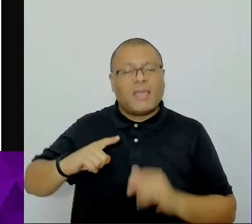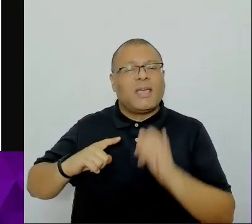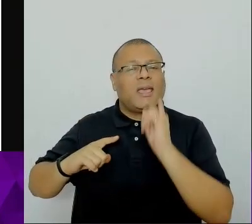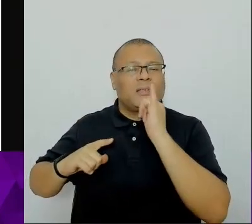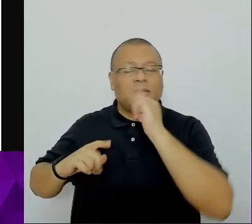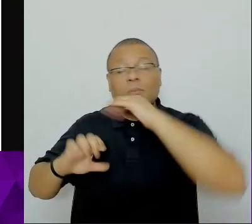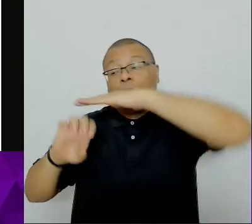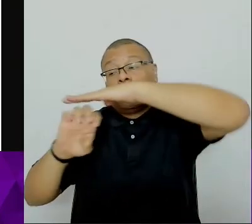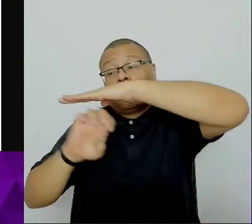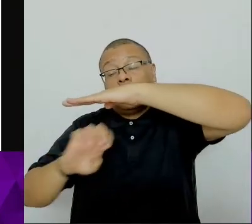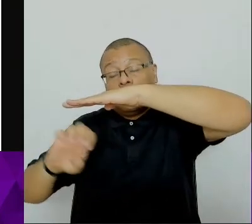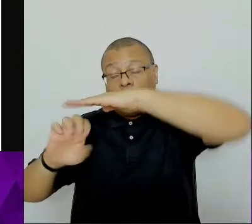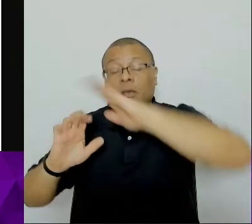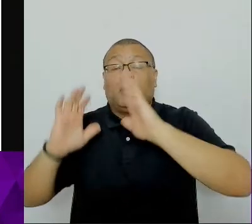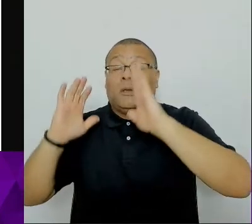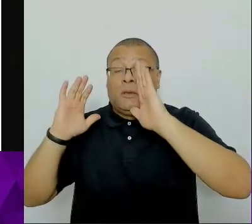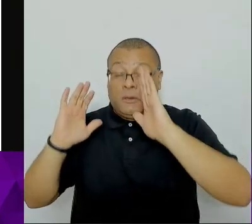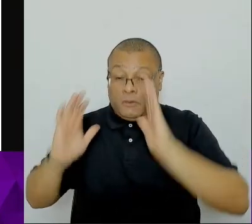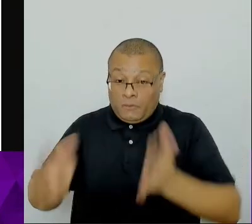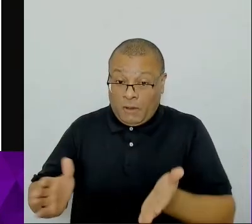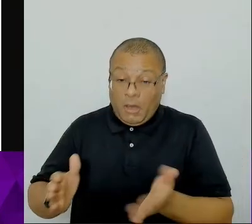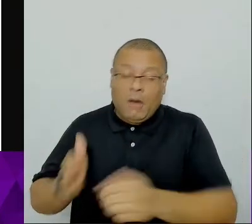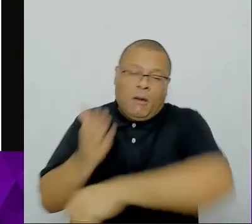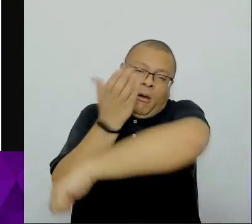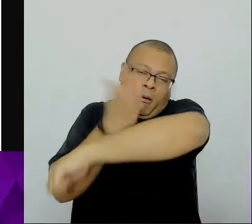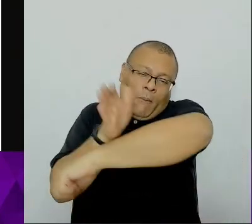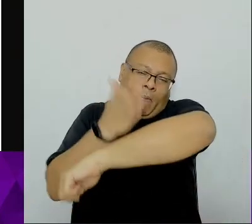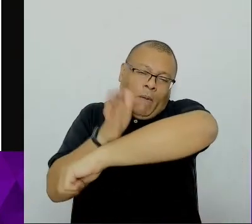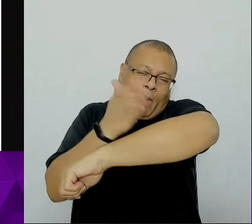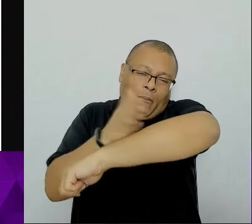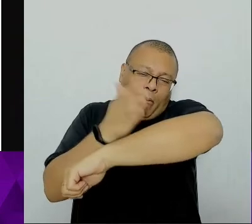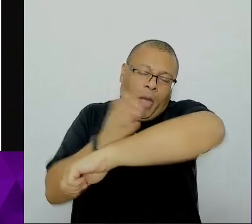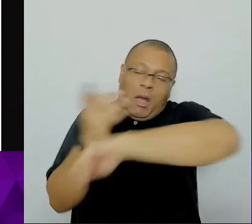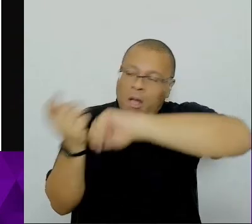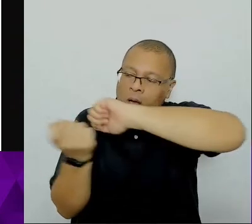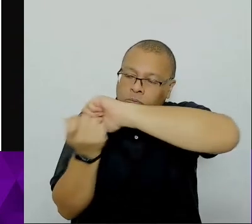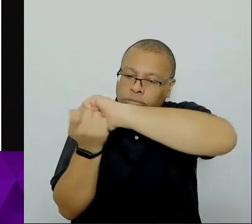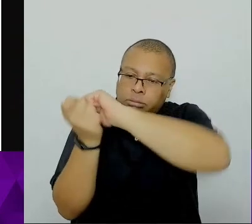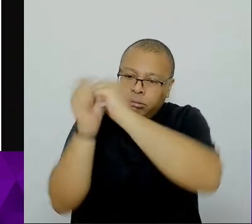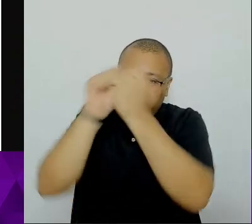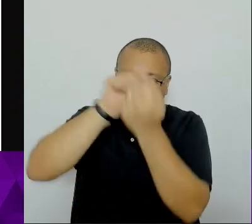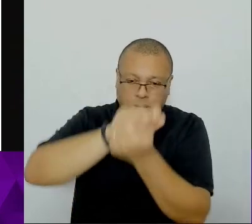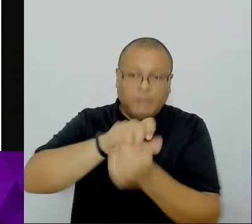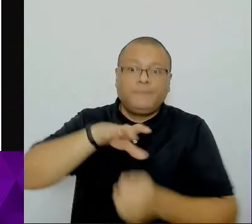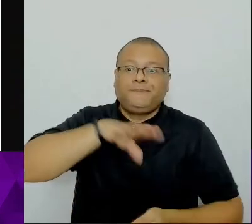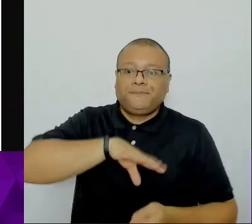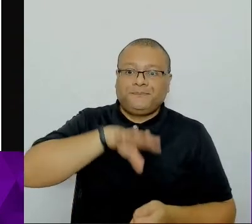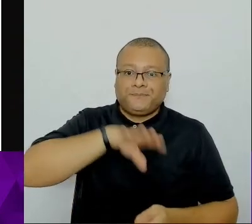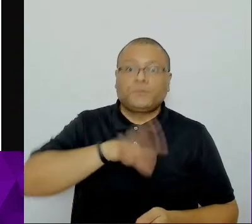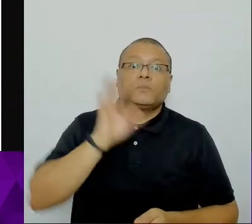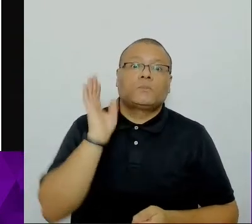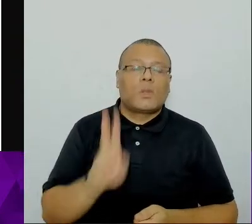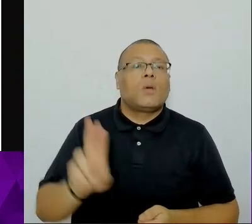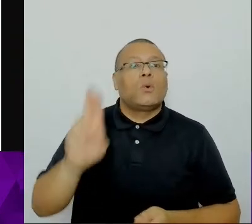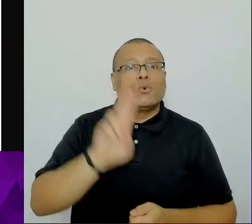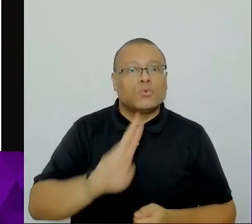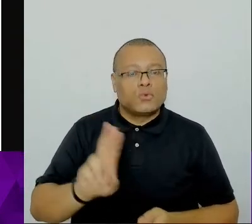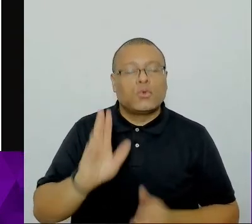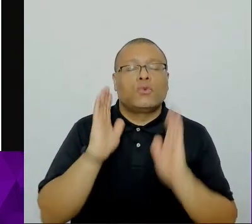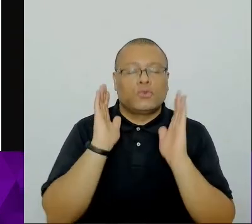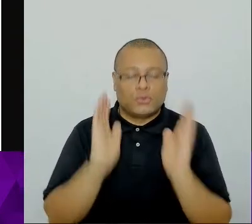empresas que treinaram o modelo para português e colocaram essas soluções em